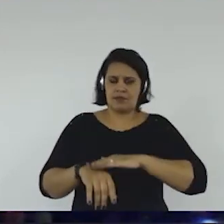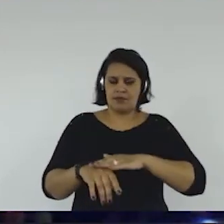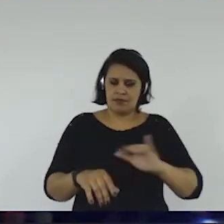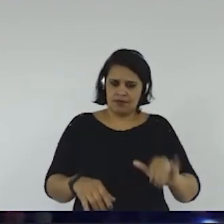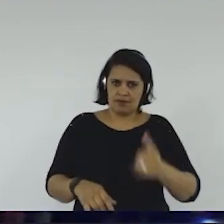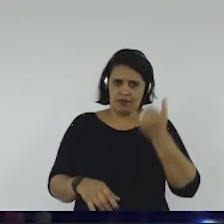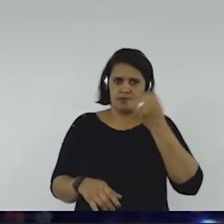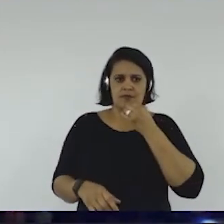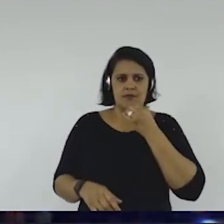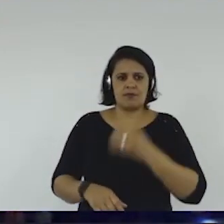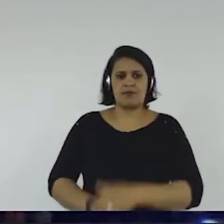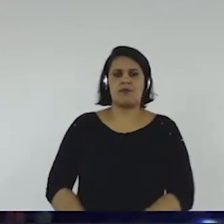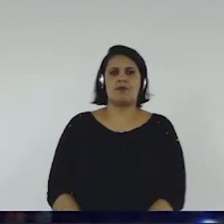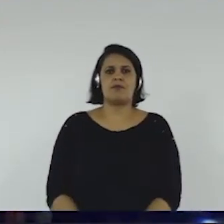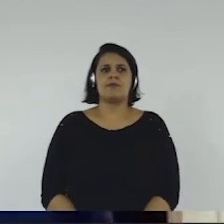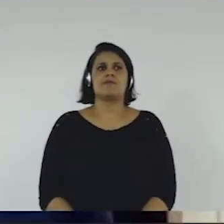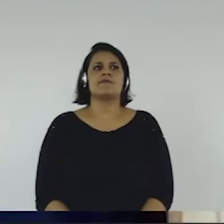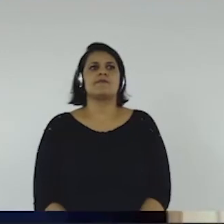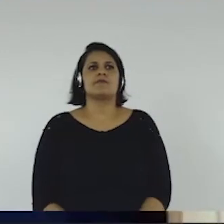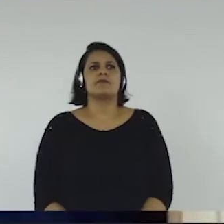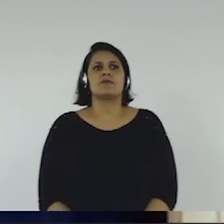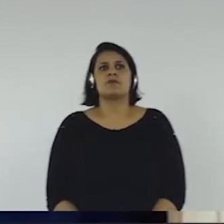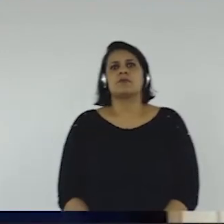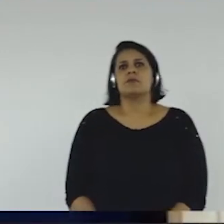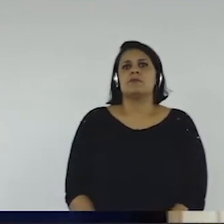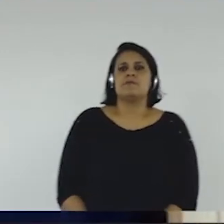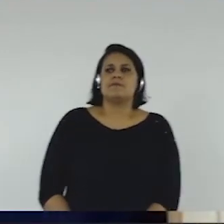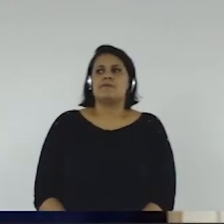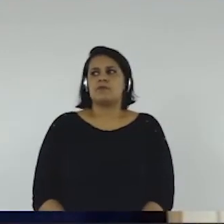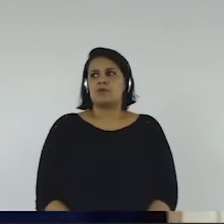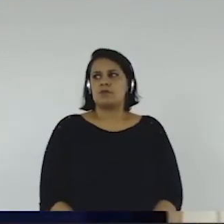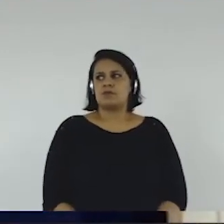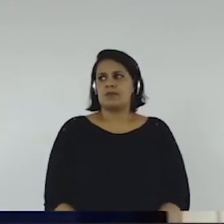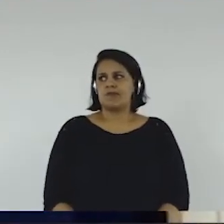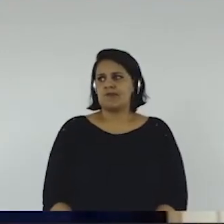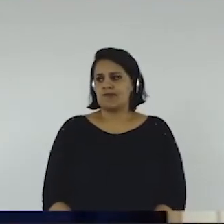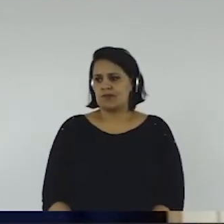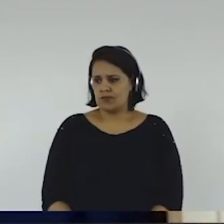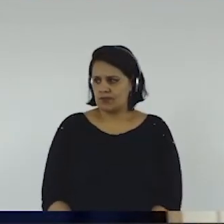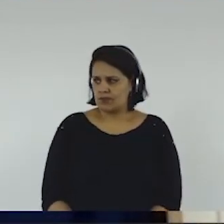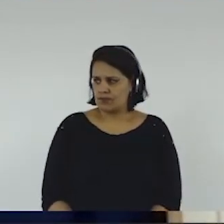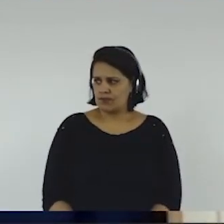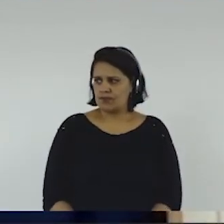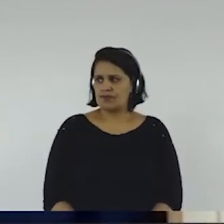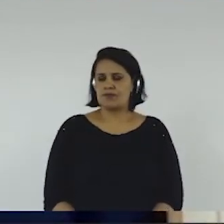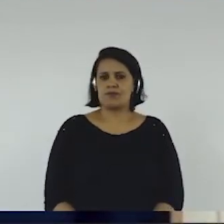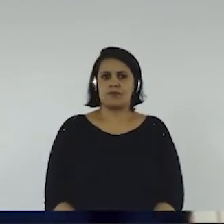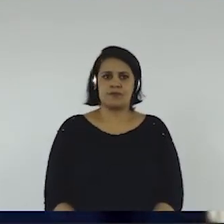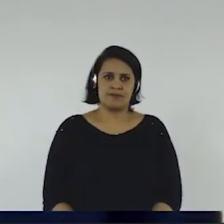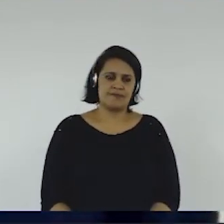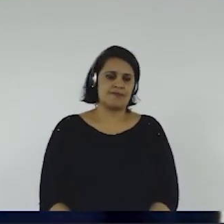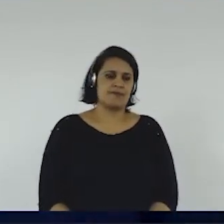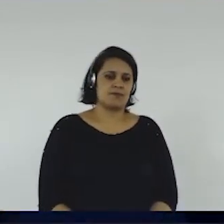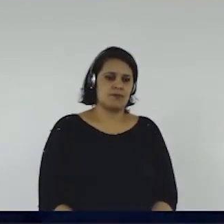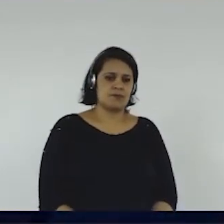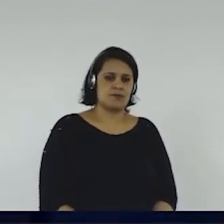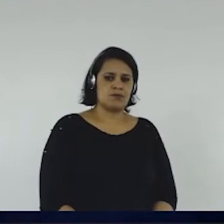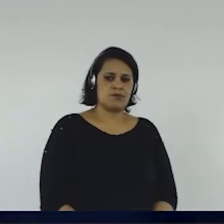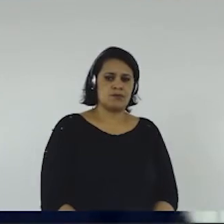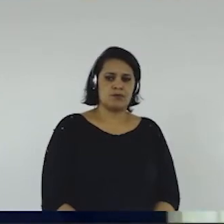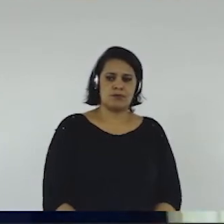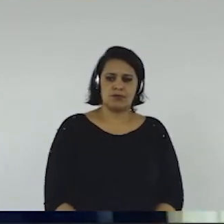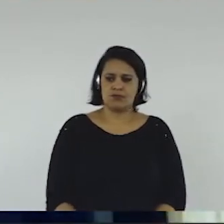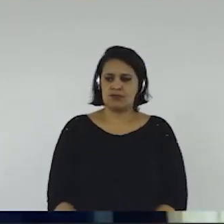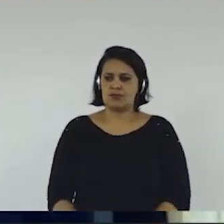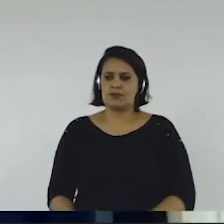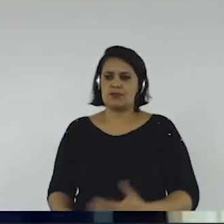obrigado. Muito obrigado, doutor Augusto. Temos ainda alguns minutos de painel e vou aproveitar